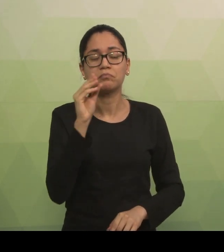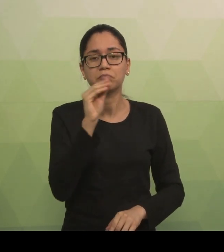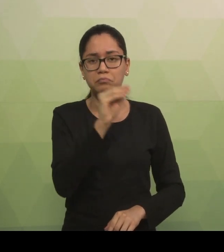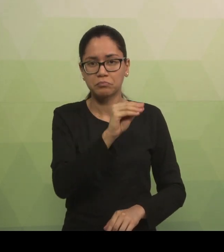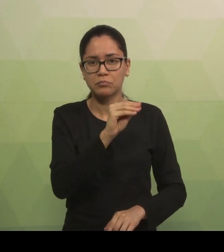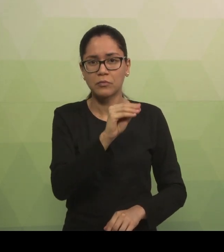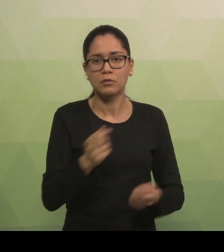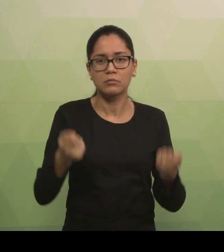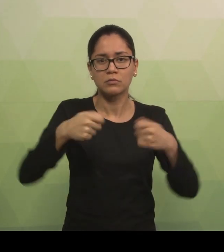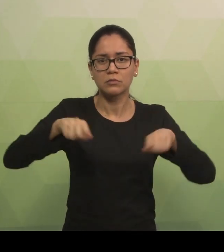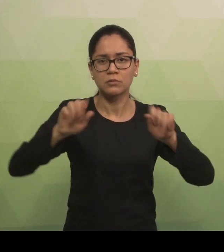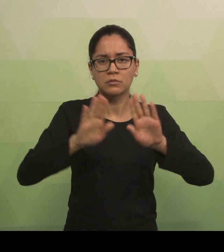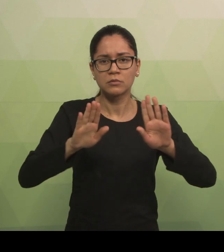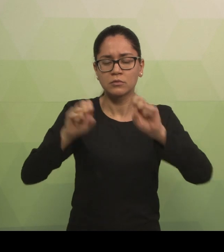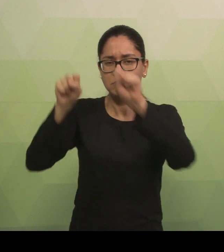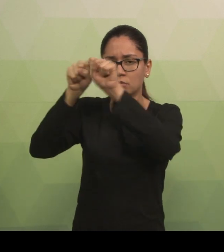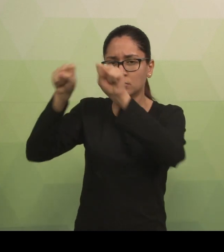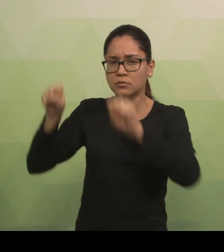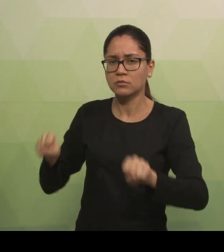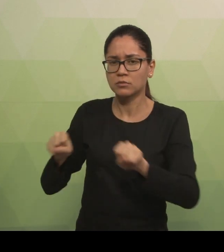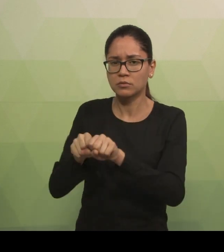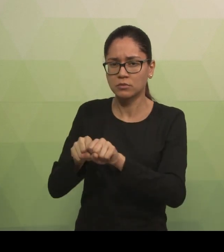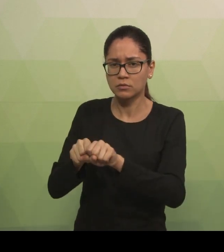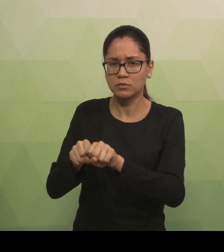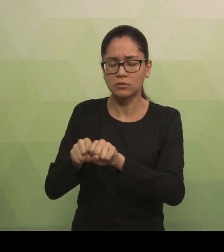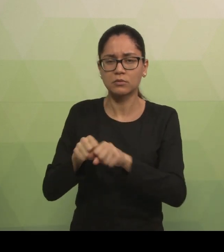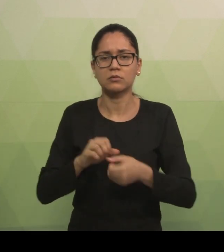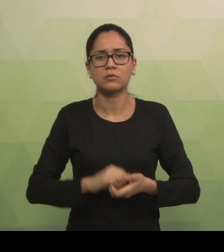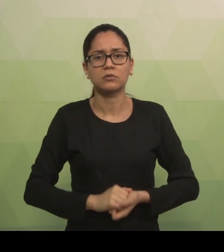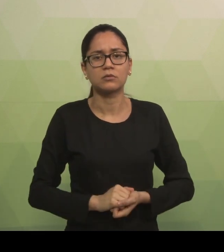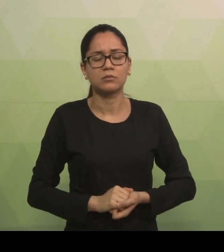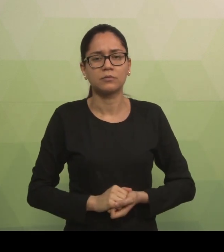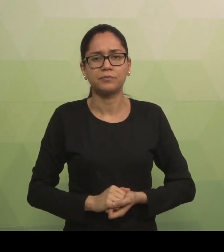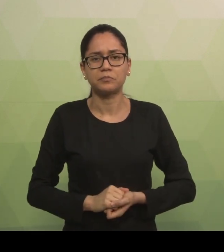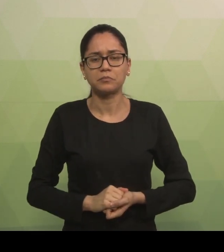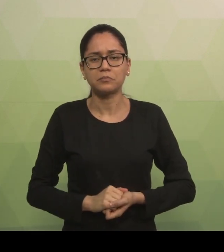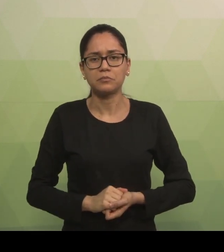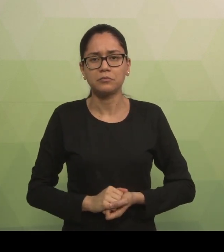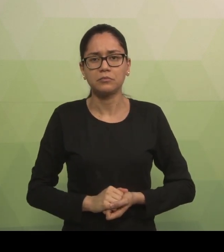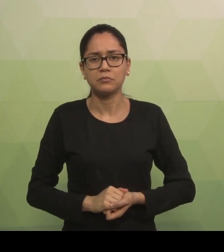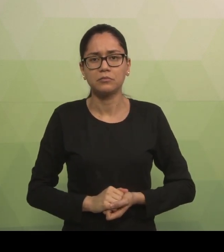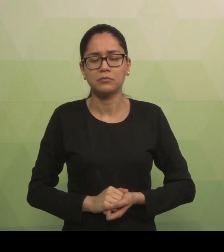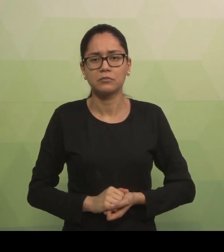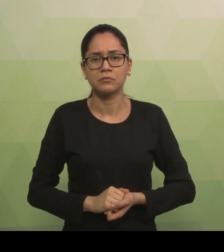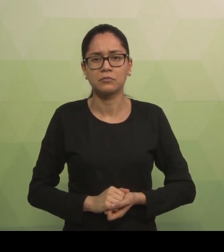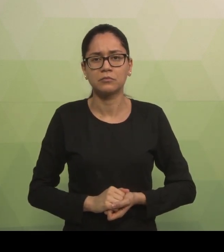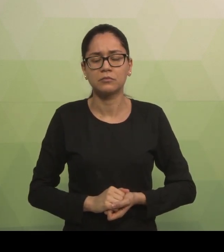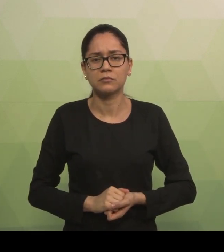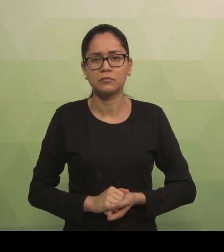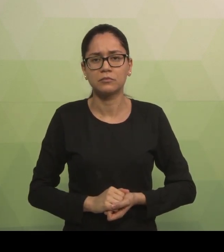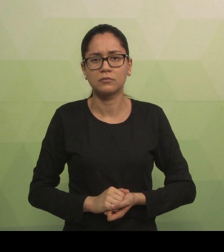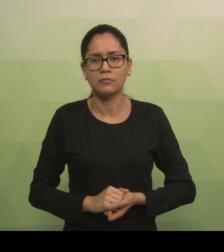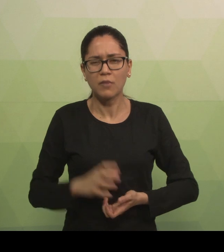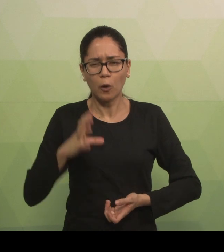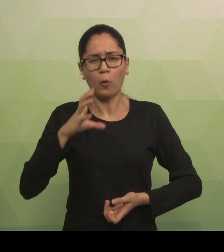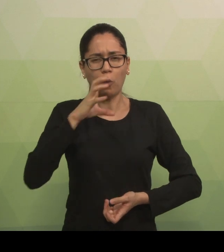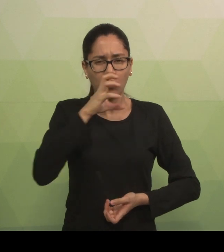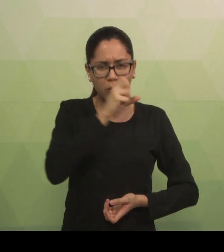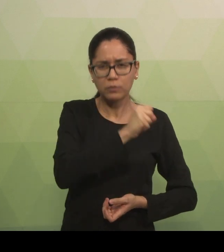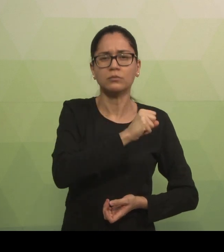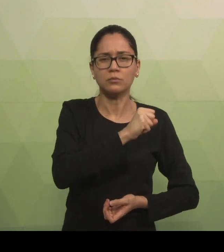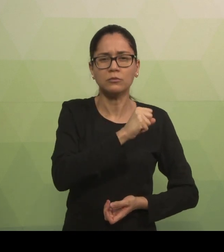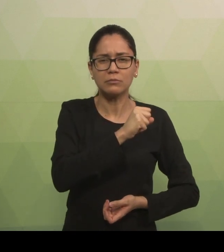forma manual, sem a intervenção de sistemas terceiros ou de banco de dados. Já sites dinâmicos